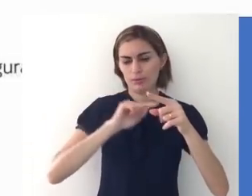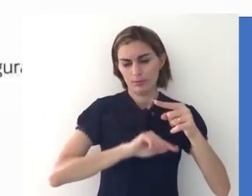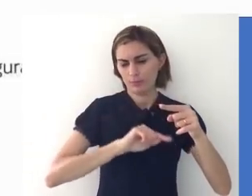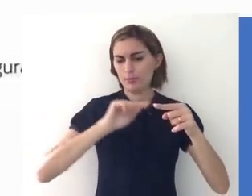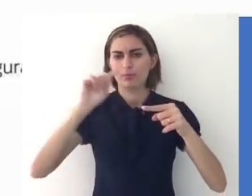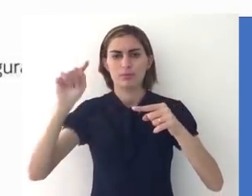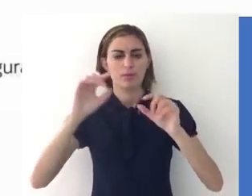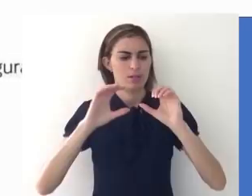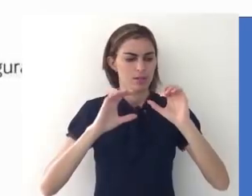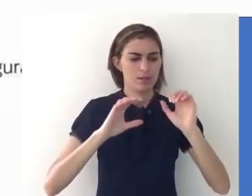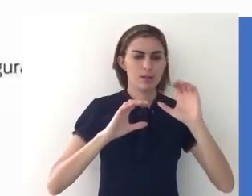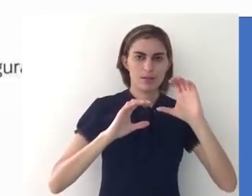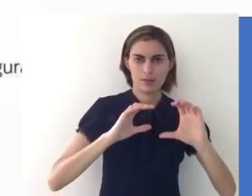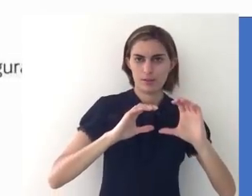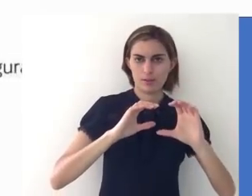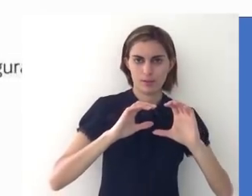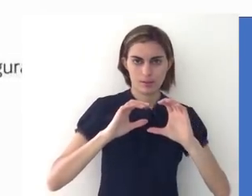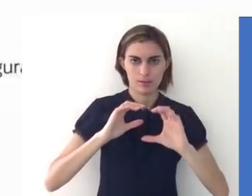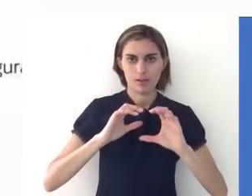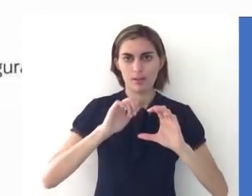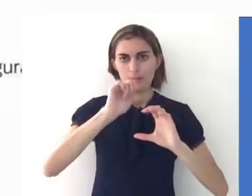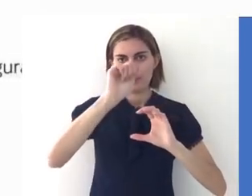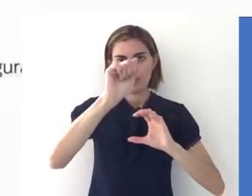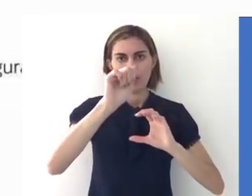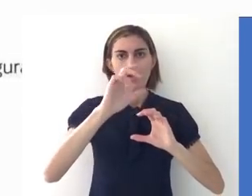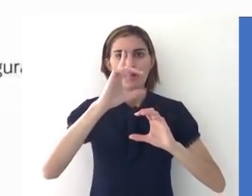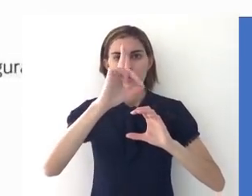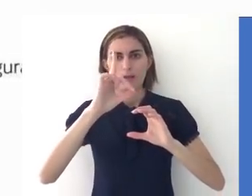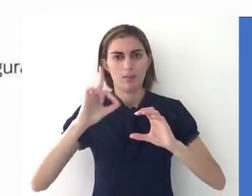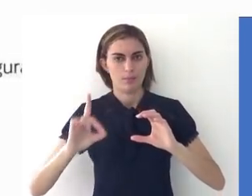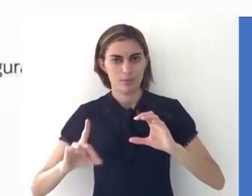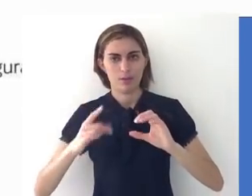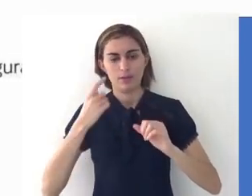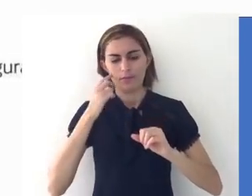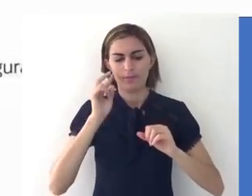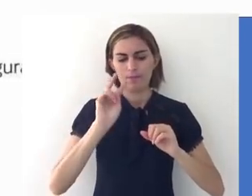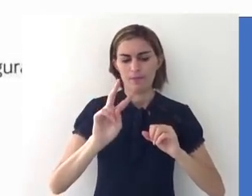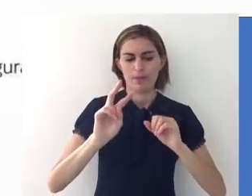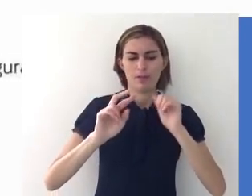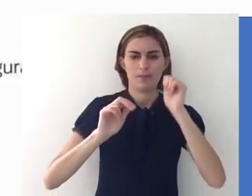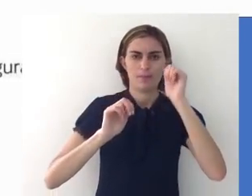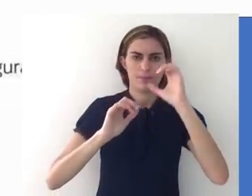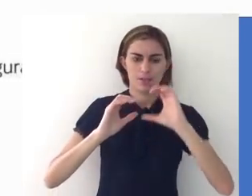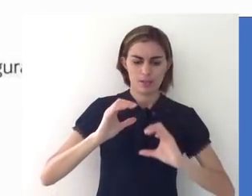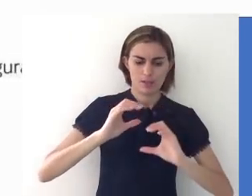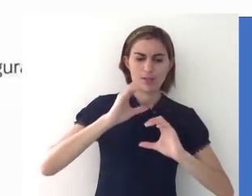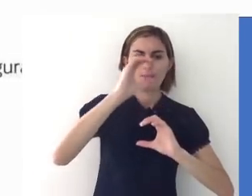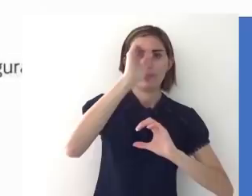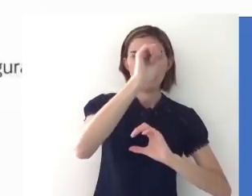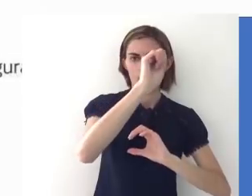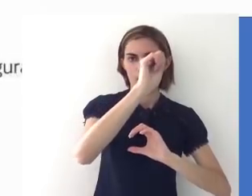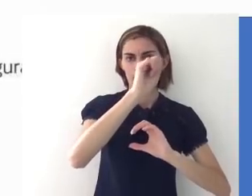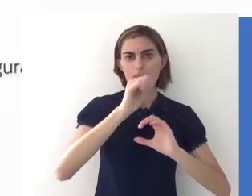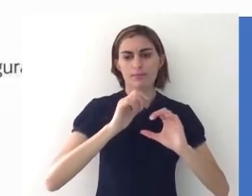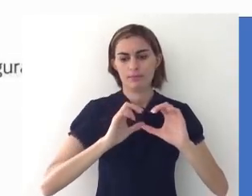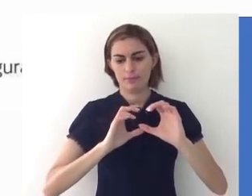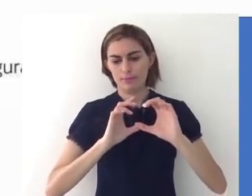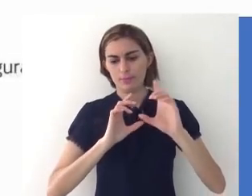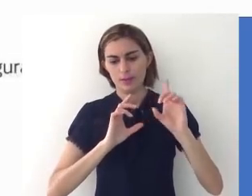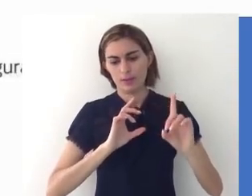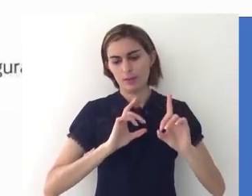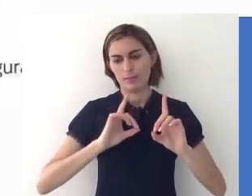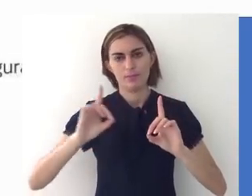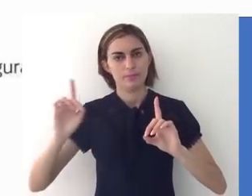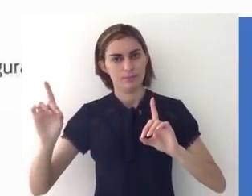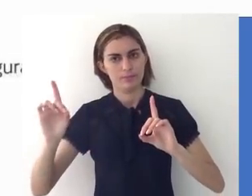tem duas diagonais, que vai de C para o A, por exemplo, e do B para o D. Então, essas são as diagonais desses